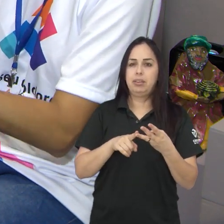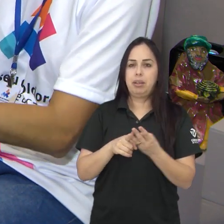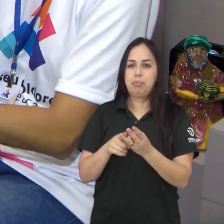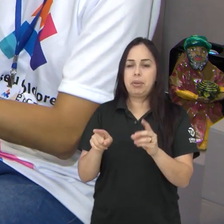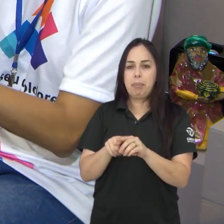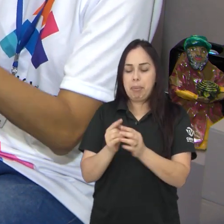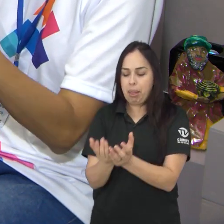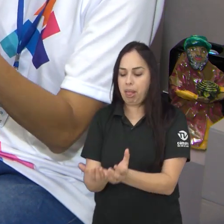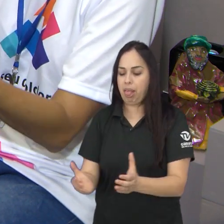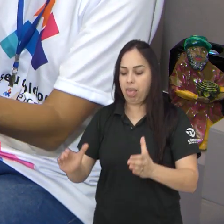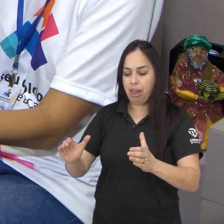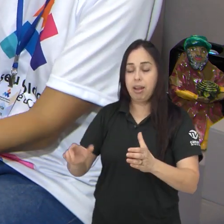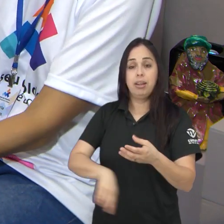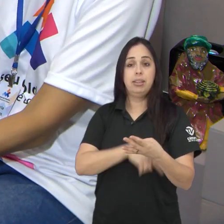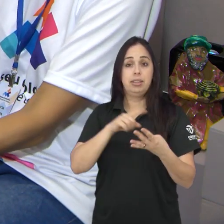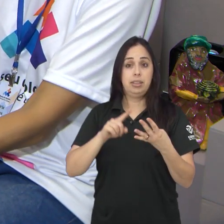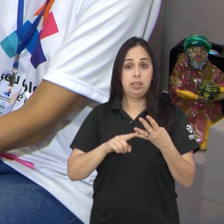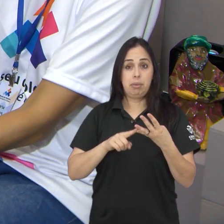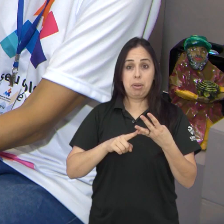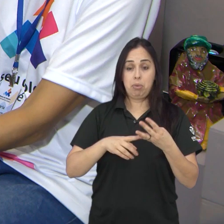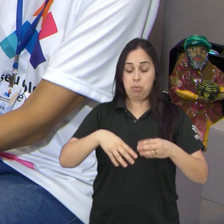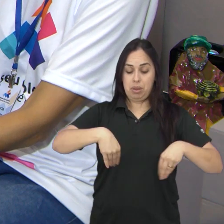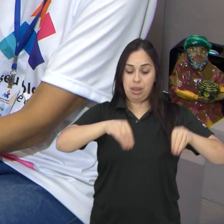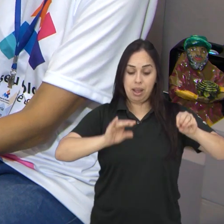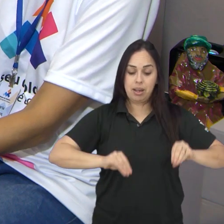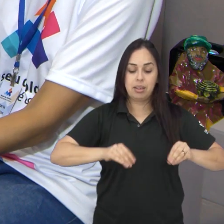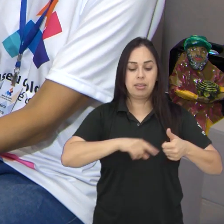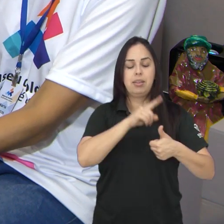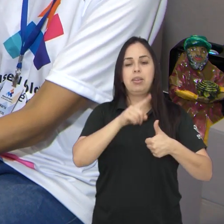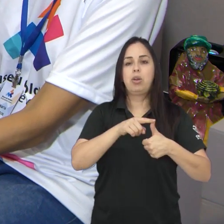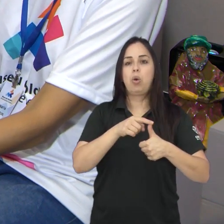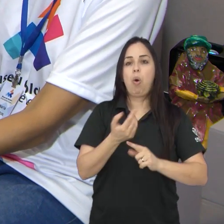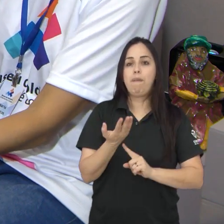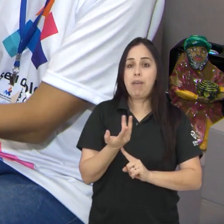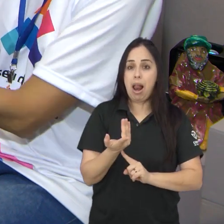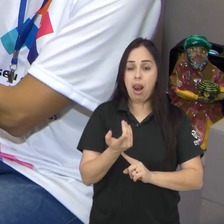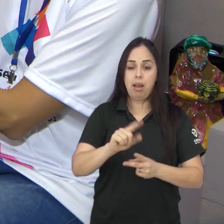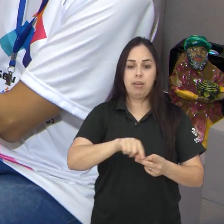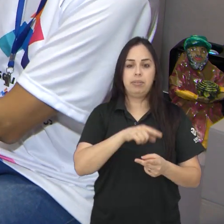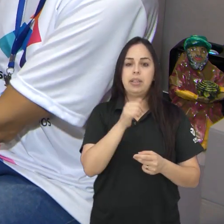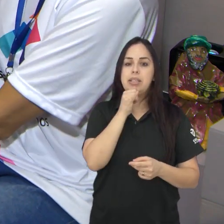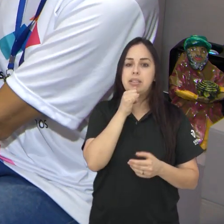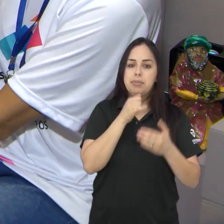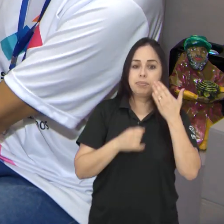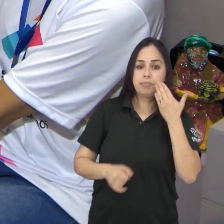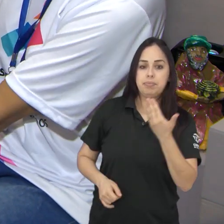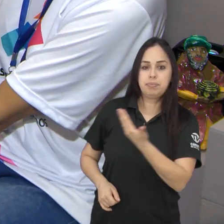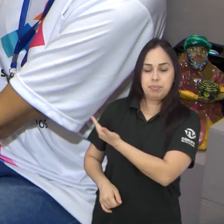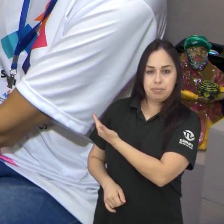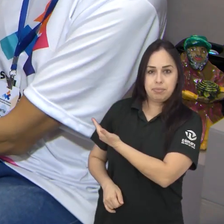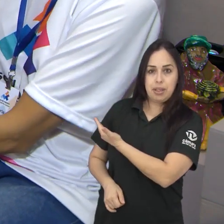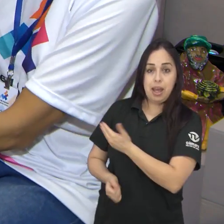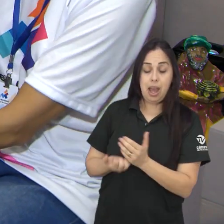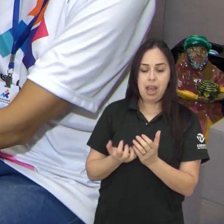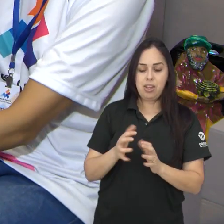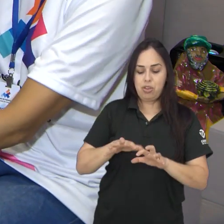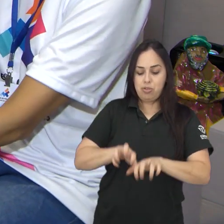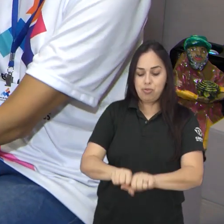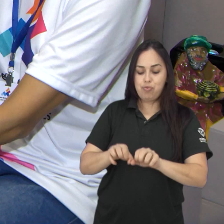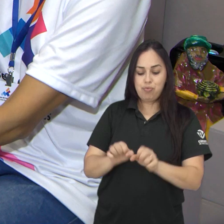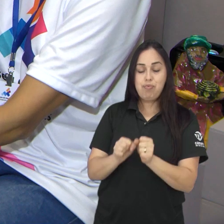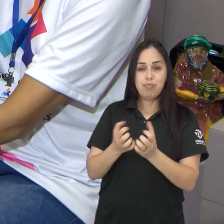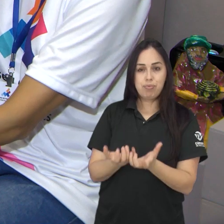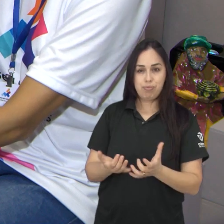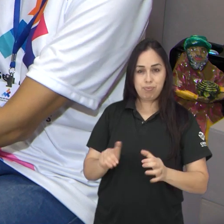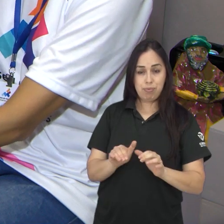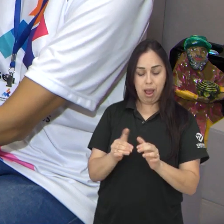na cabaça, presépio feito com tecido, com vela. Esse presépio é feito de barro,